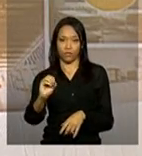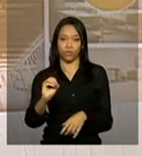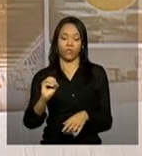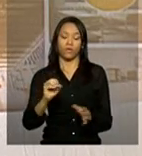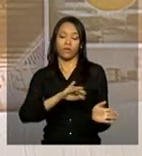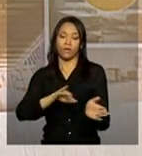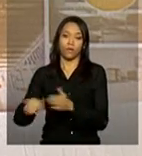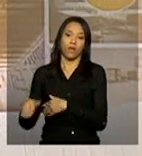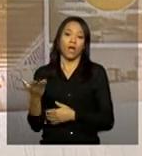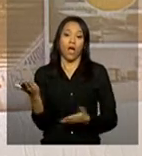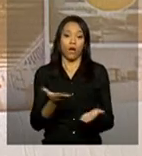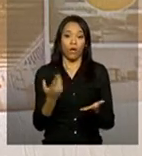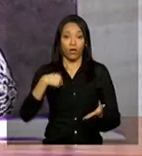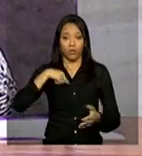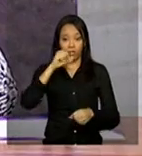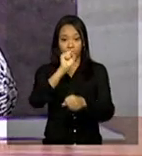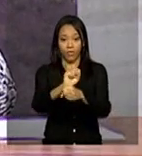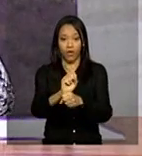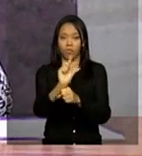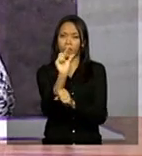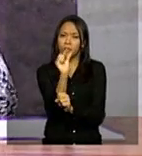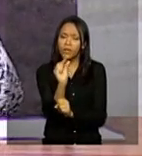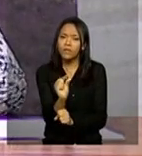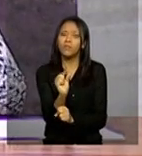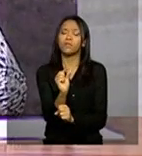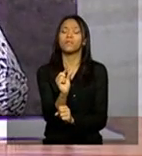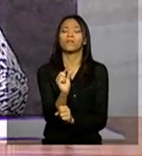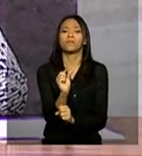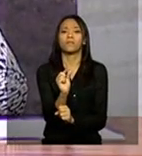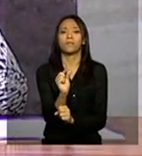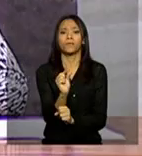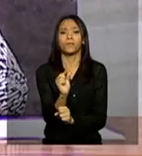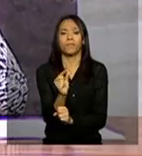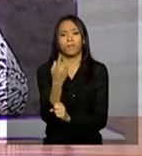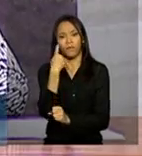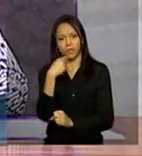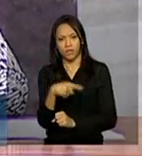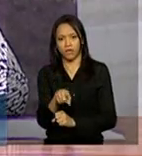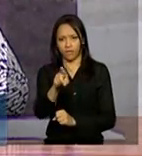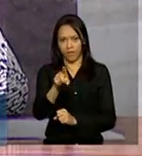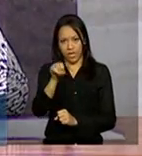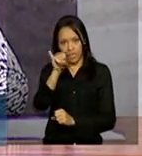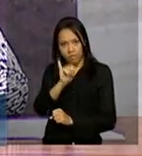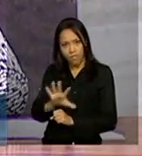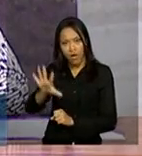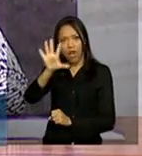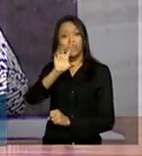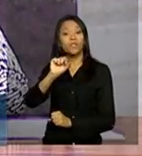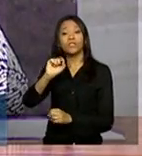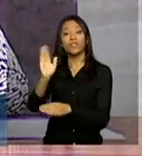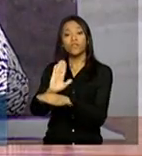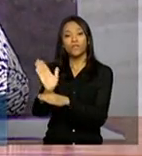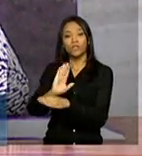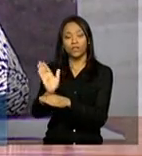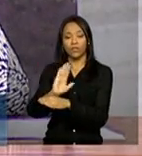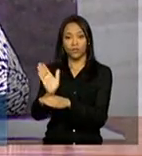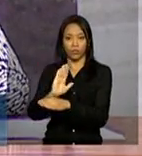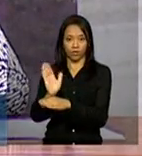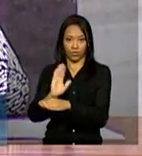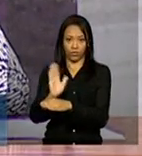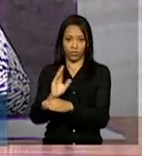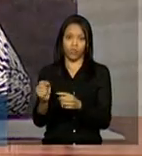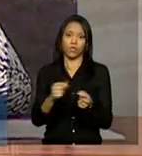Aqui a gente faz uma pausa para, para as imagens, né, para o vídeo, sobre esses dois blocos, o bloco